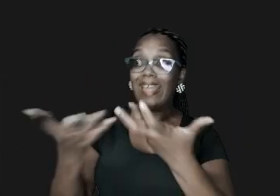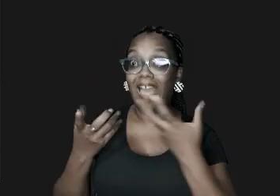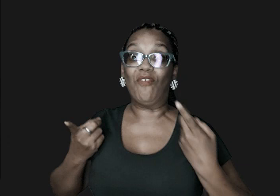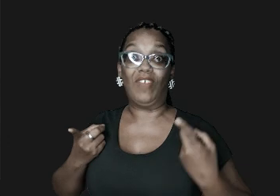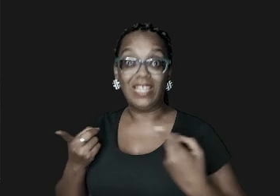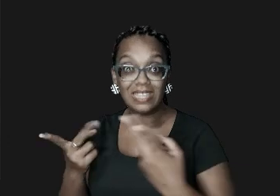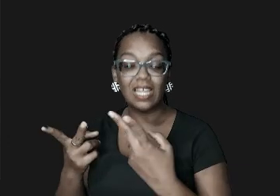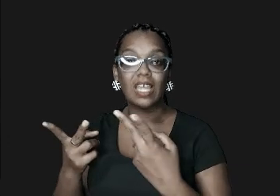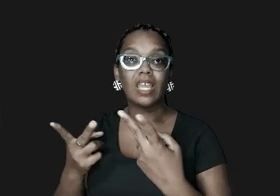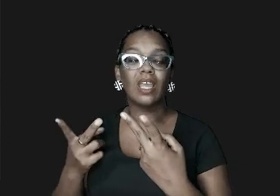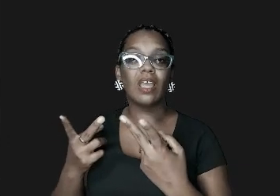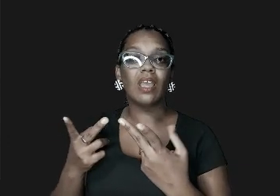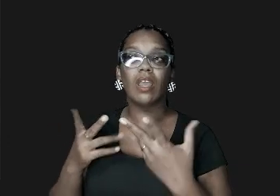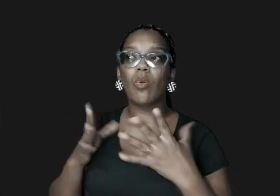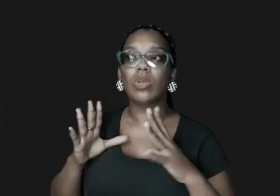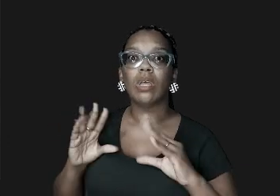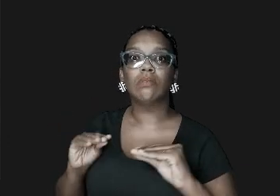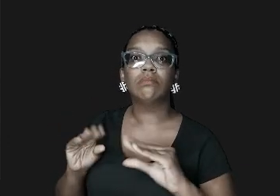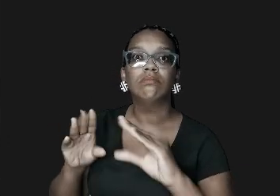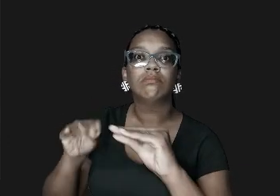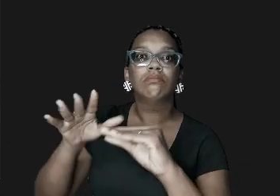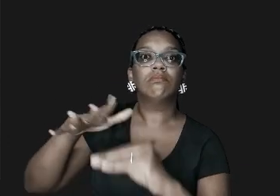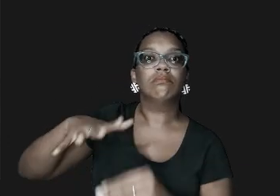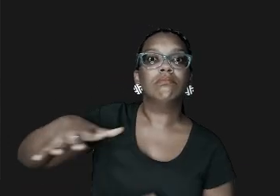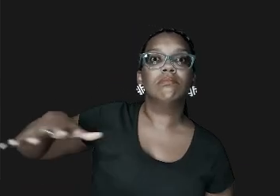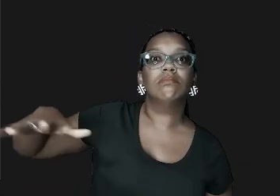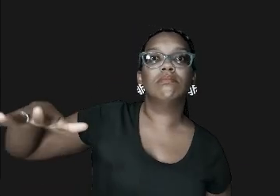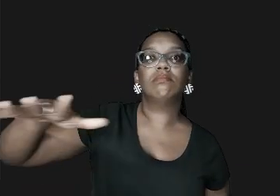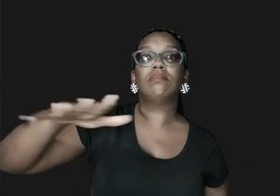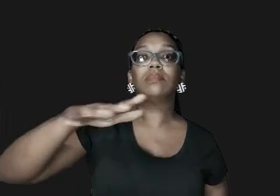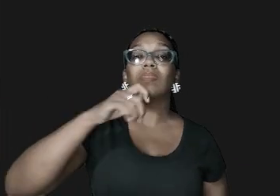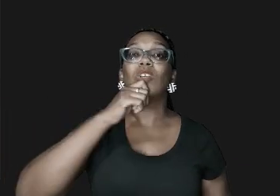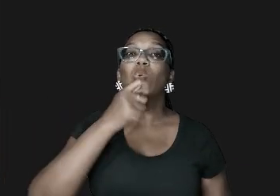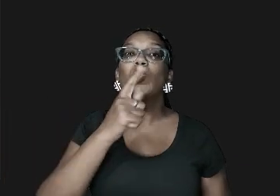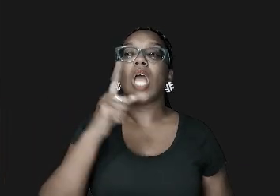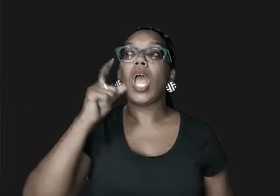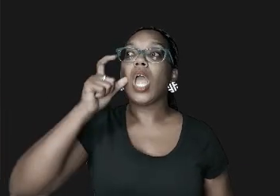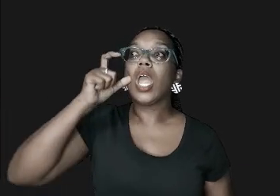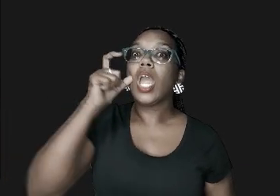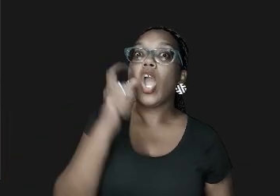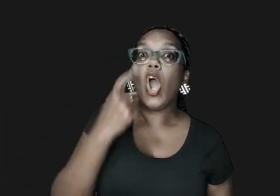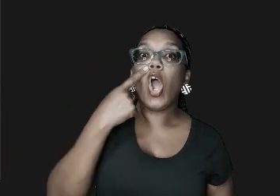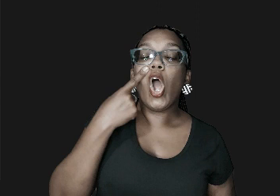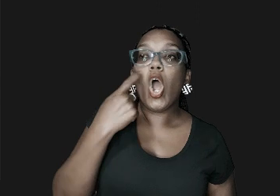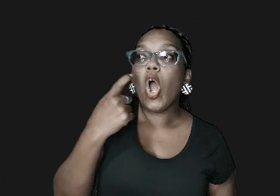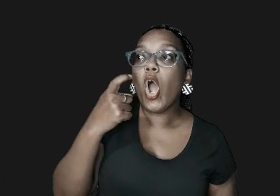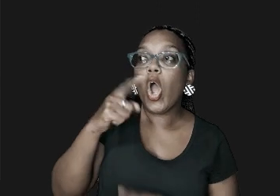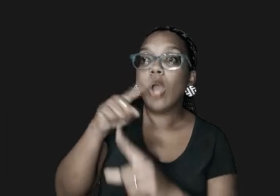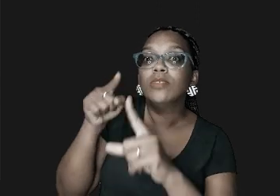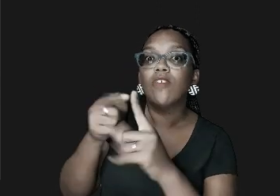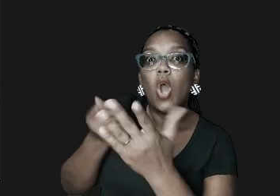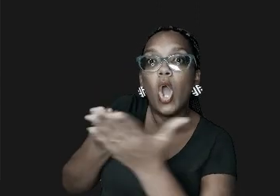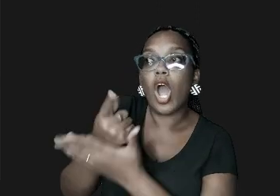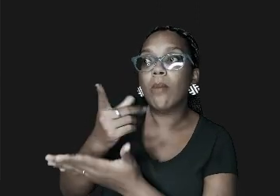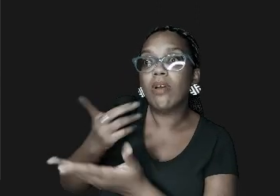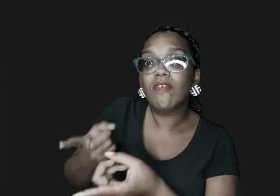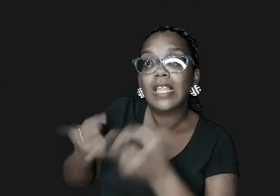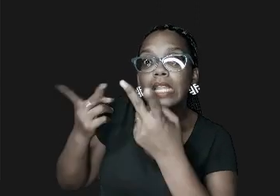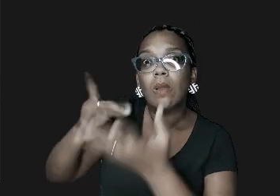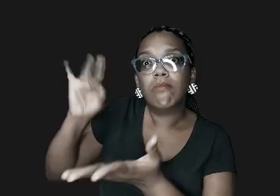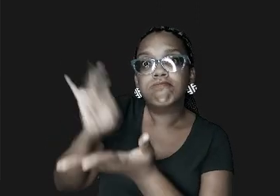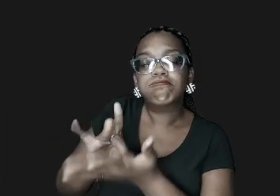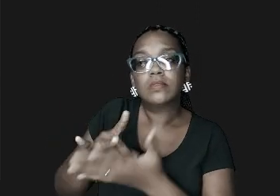comprar o ativo que ele quer vender o ativo quando ele ele perturbam-se esse ambiente sem essa finalidade